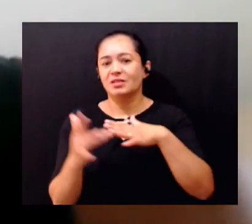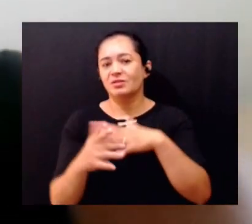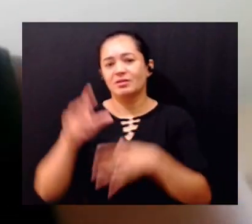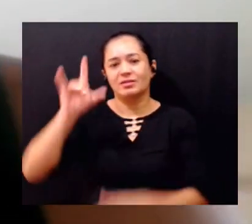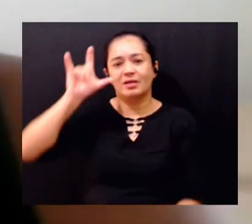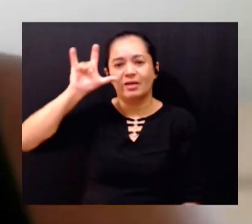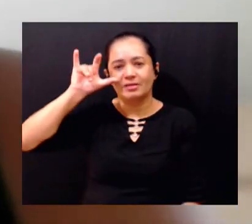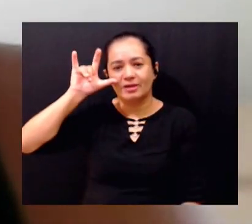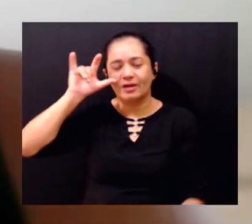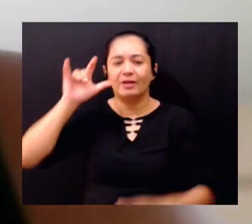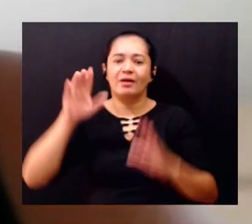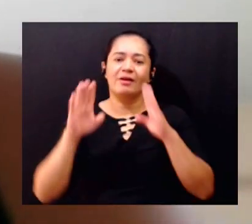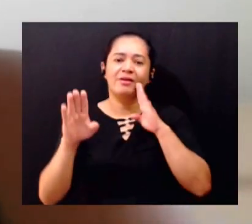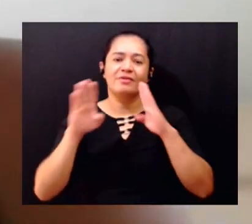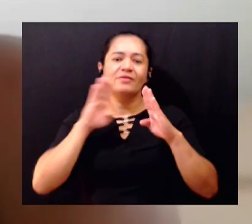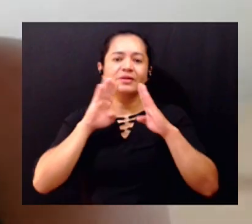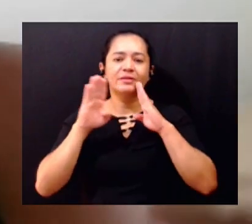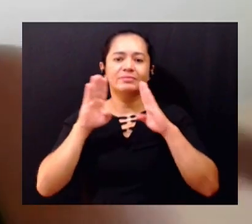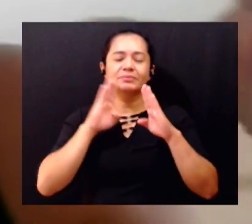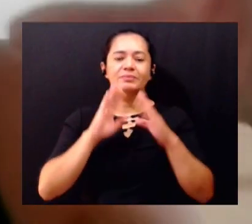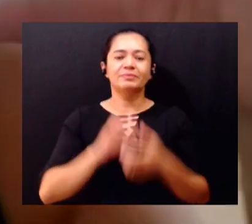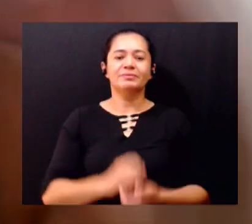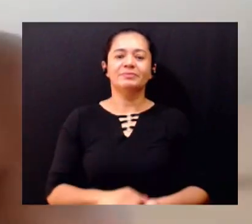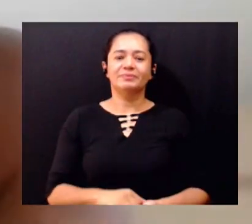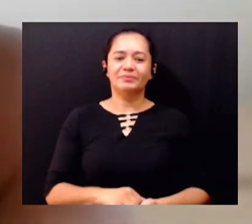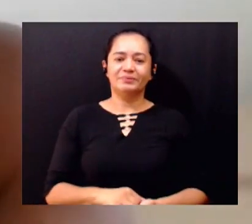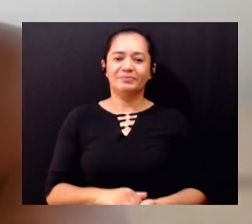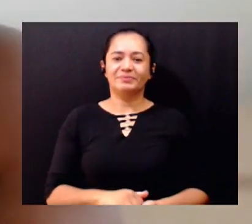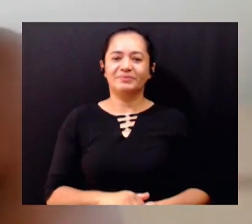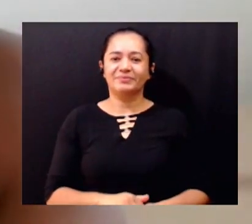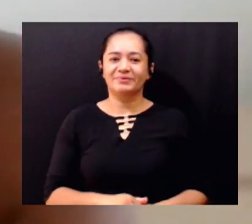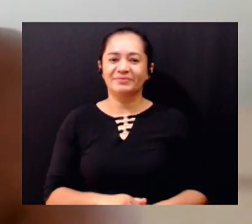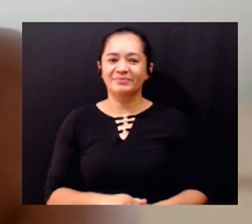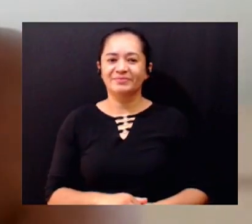eu vida. acho que... Que eu coisa, acho que hein, só?